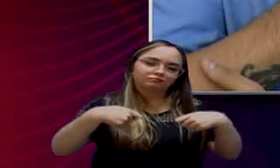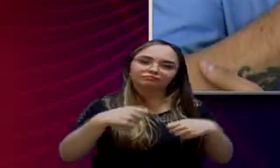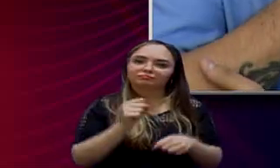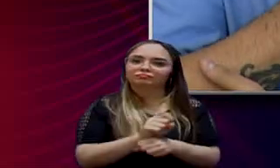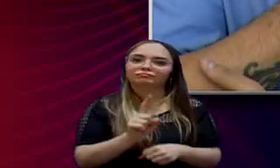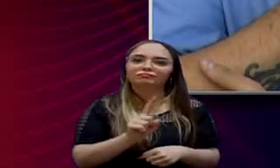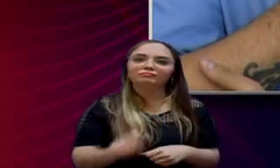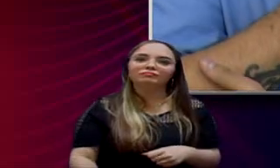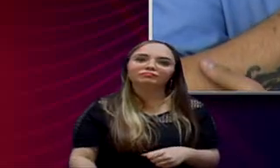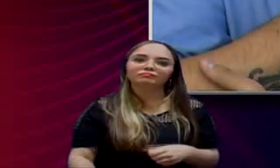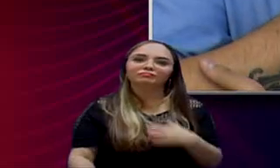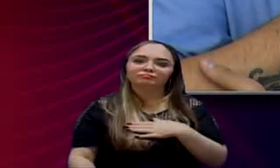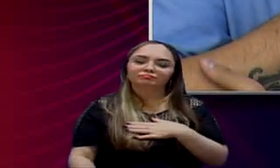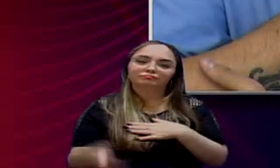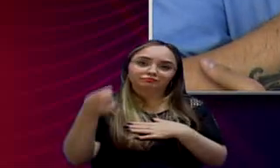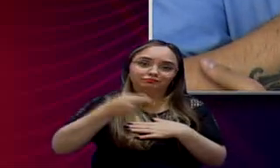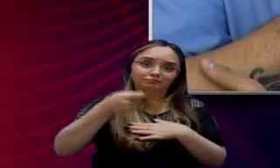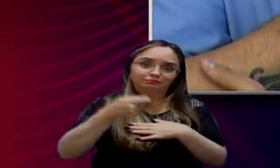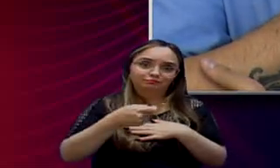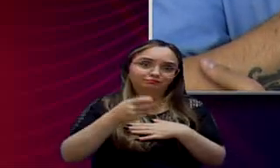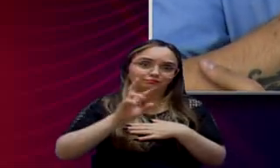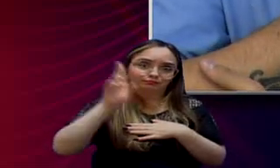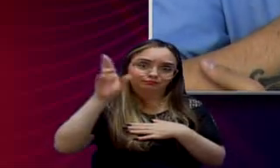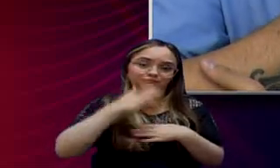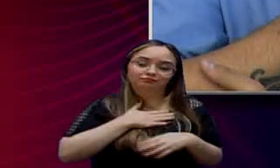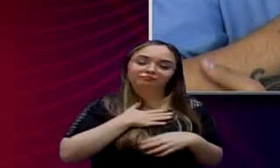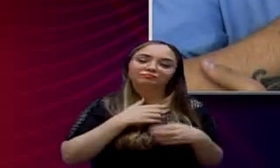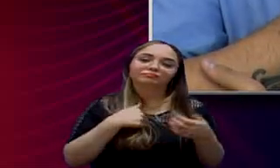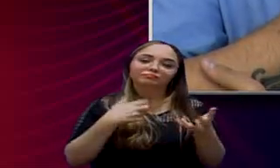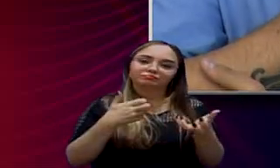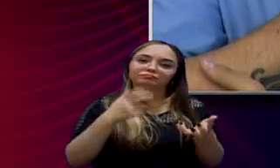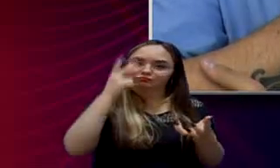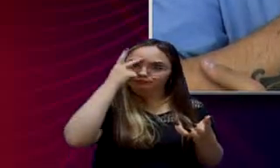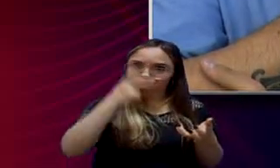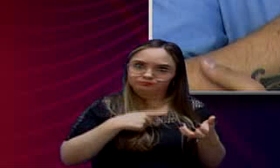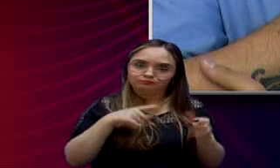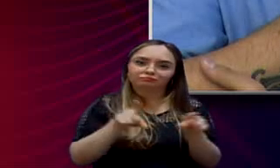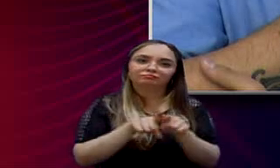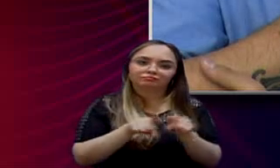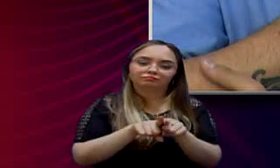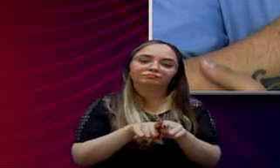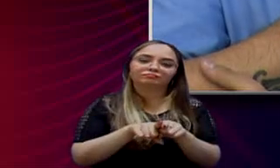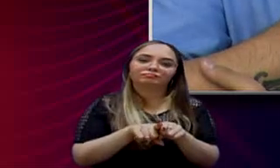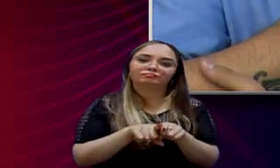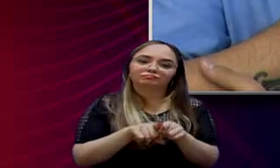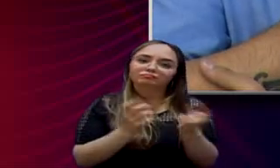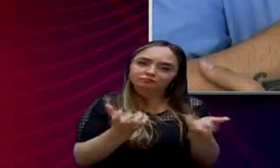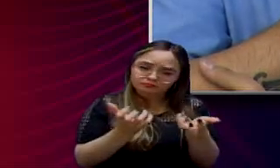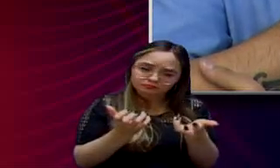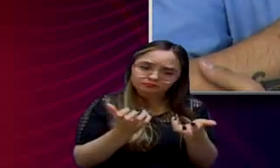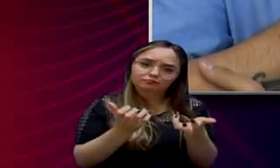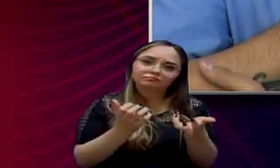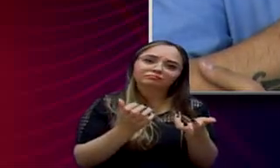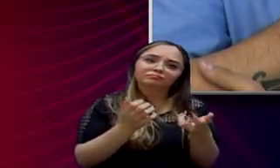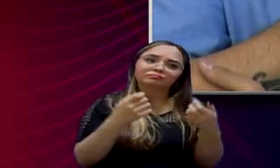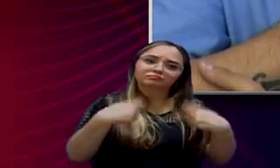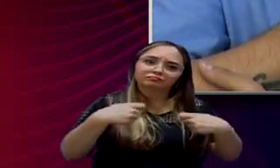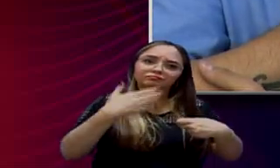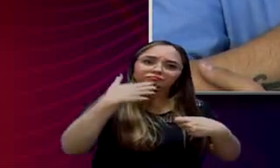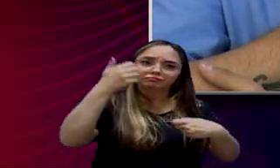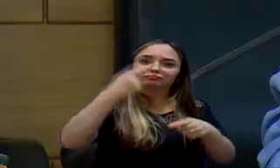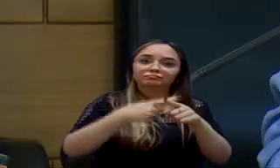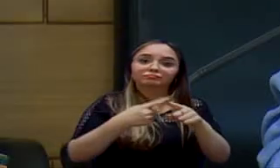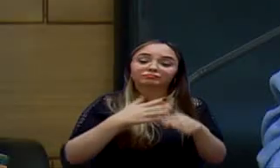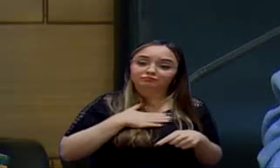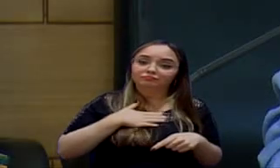além da minha obrigação enquanto o gestor eu tenho interesse pessoal na manutenção da função server Afinal além ser